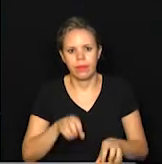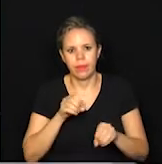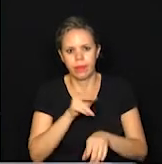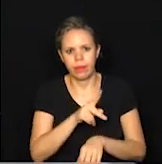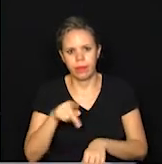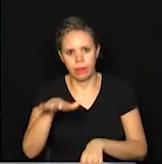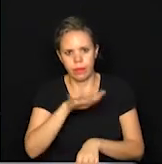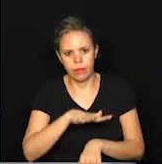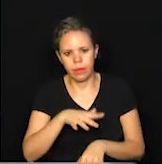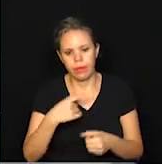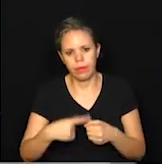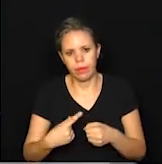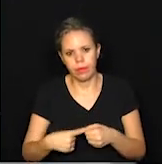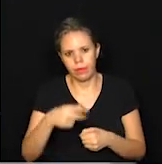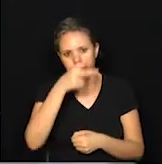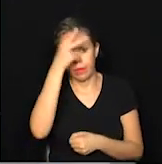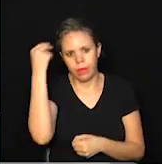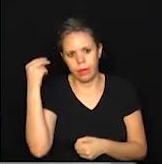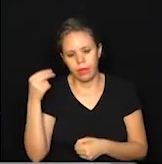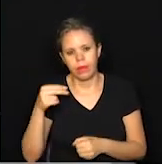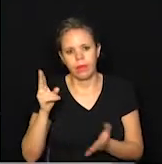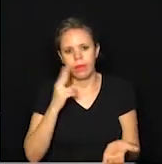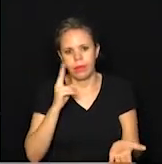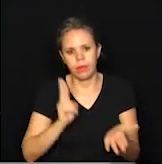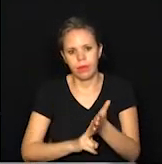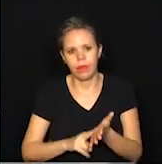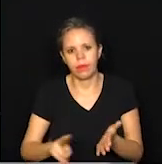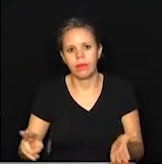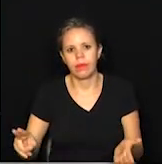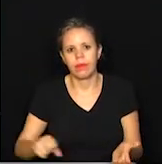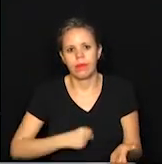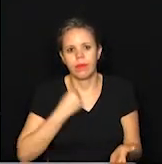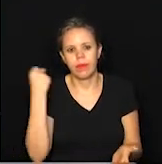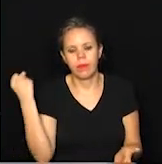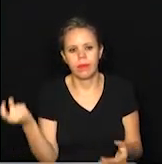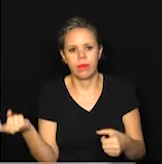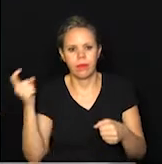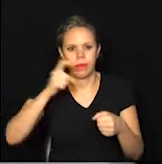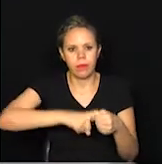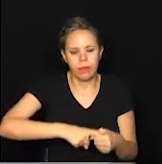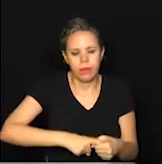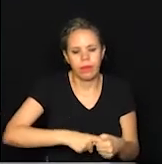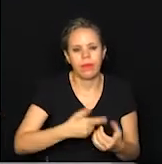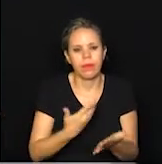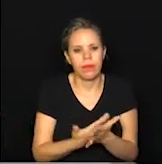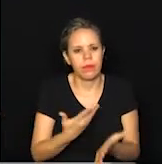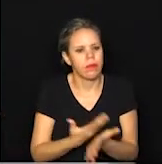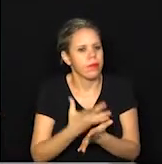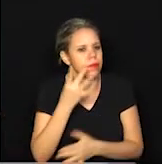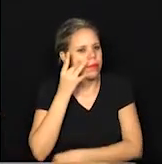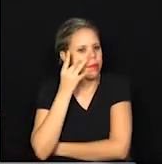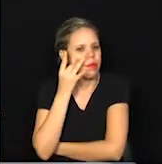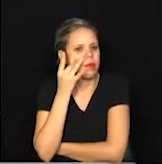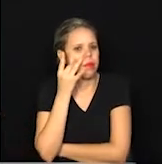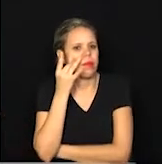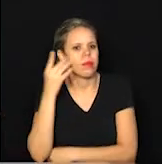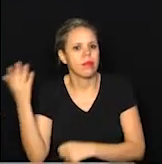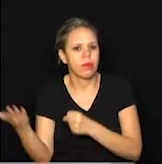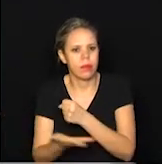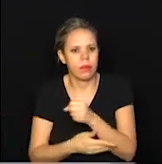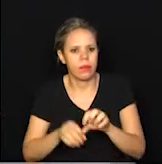educadores da rede municipal, que é uma carta de repúdio ao retorno às atividades presenciais da educação básica da nossa